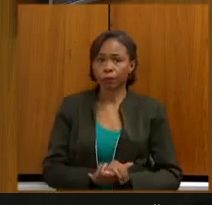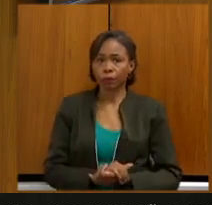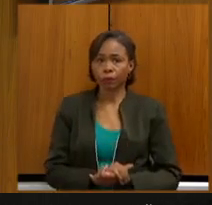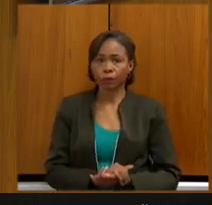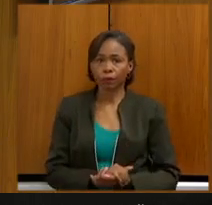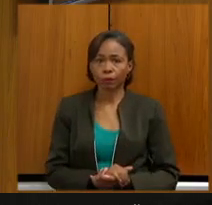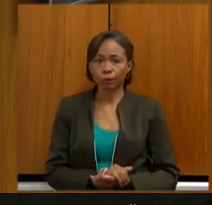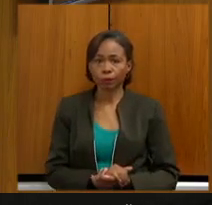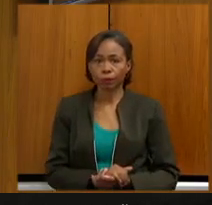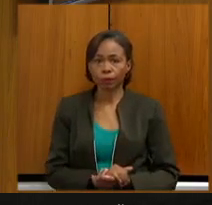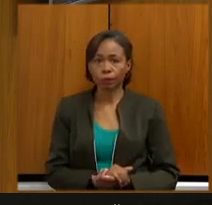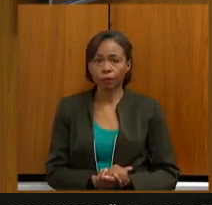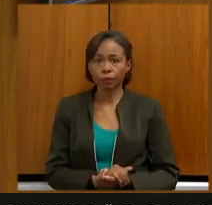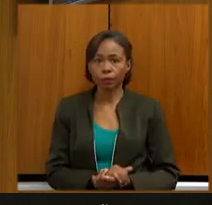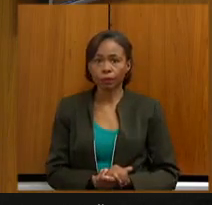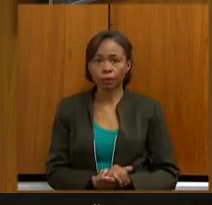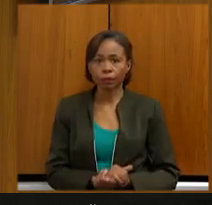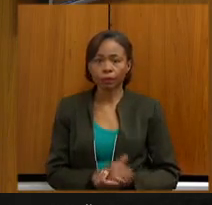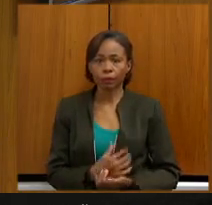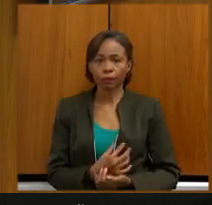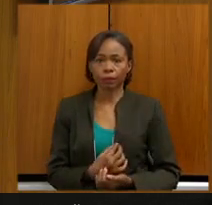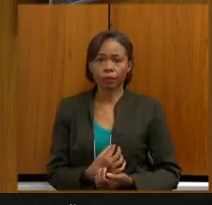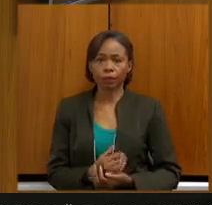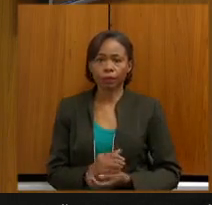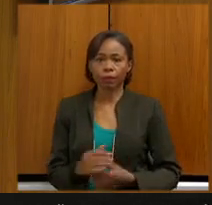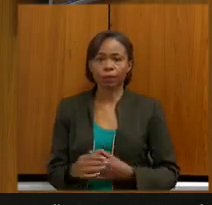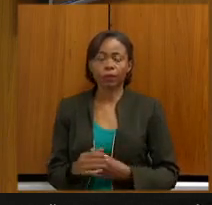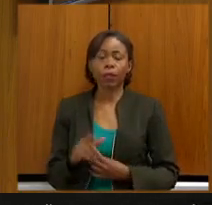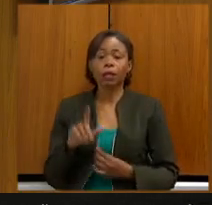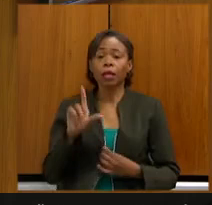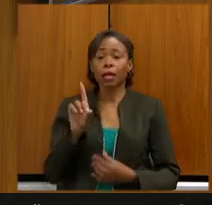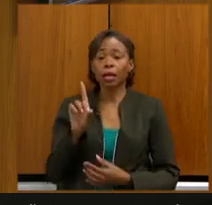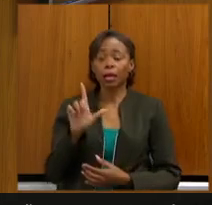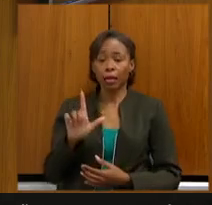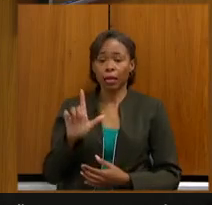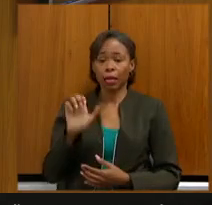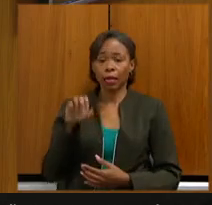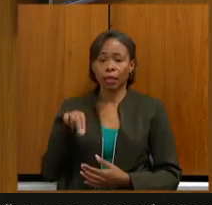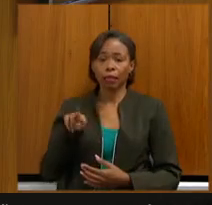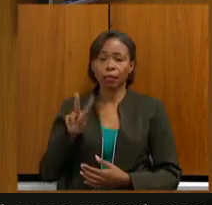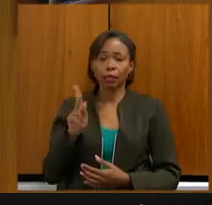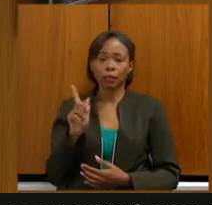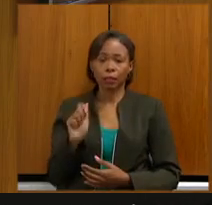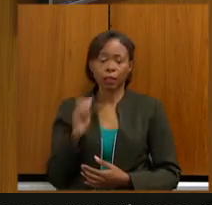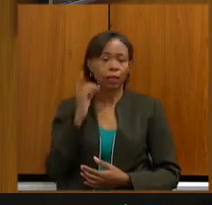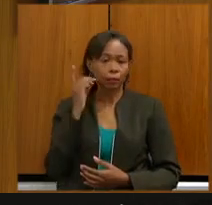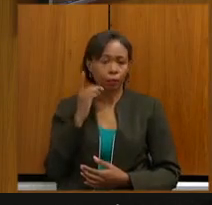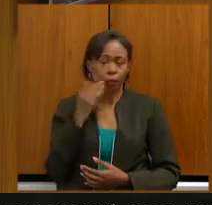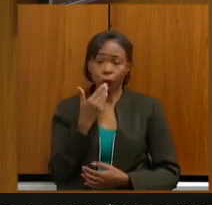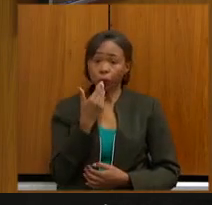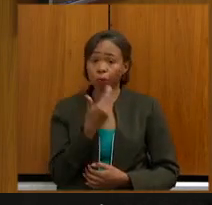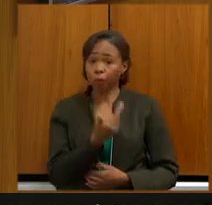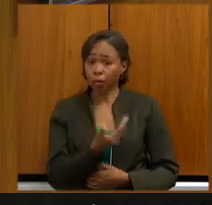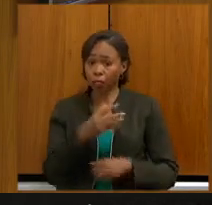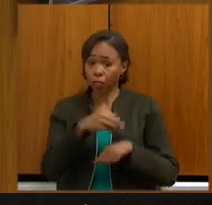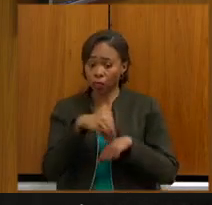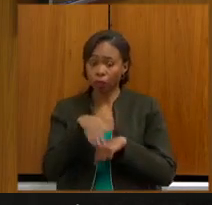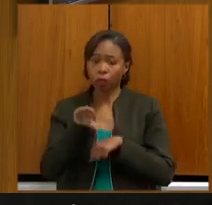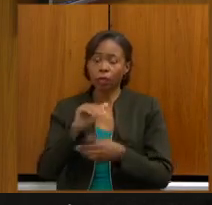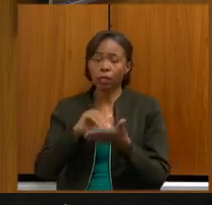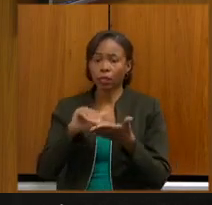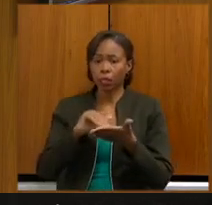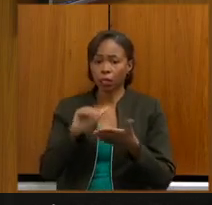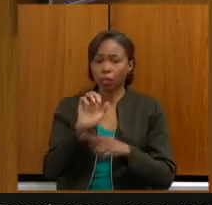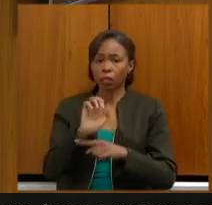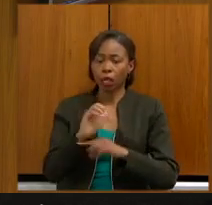E aí o deputado aleninha requer seja encaminhado à secretaria